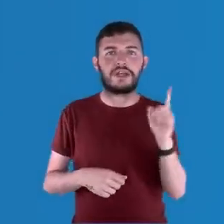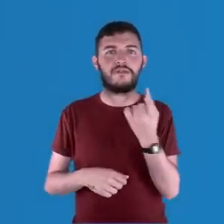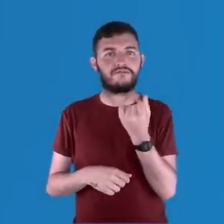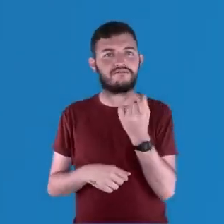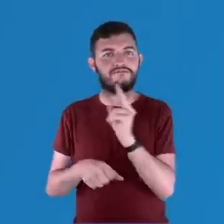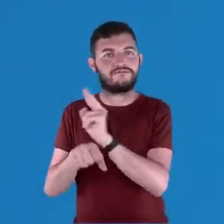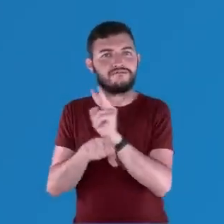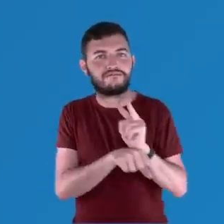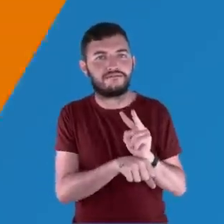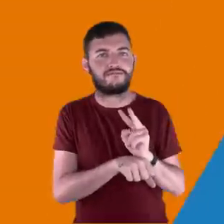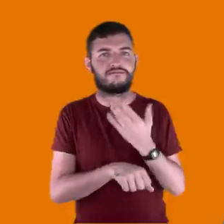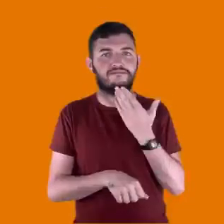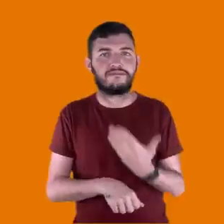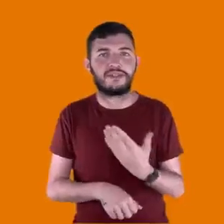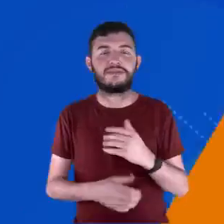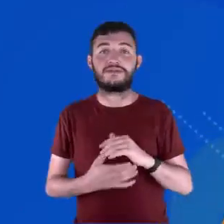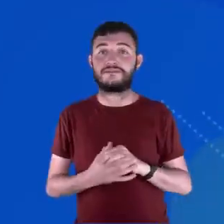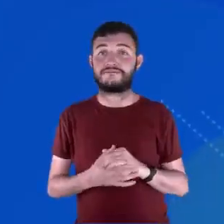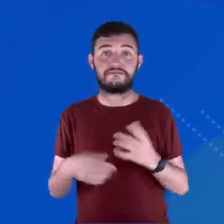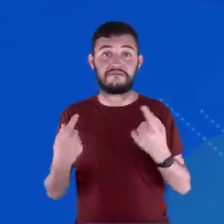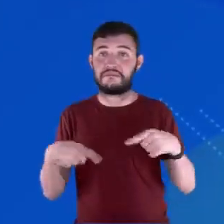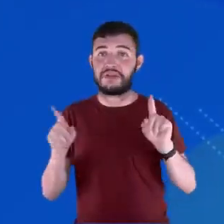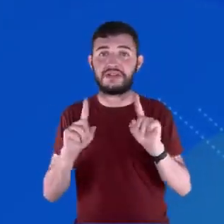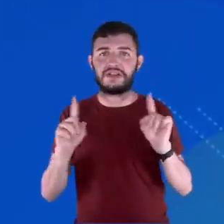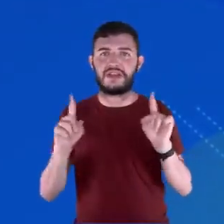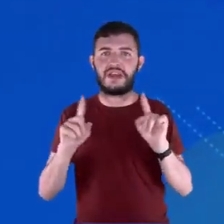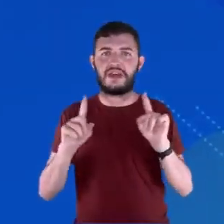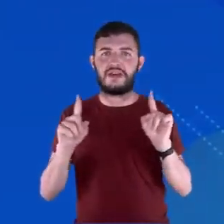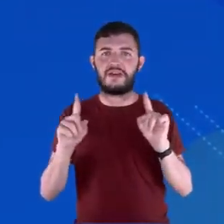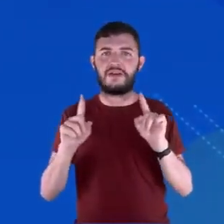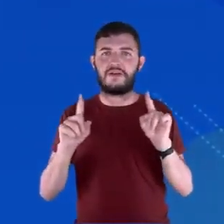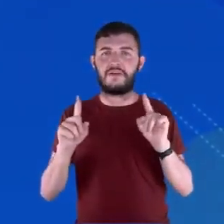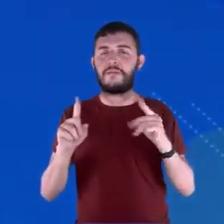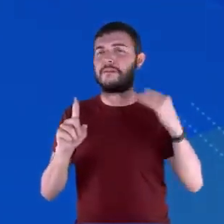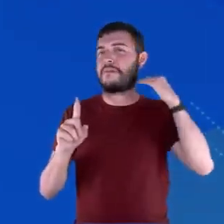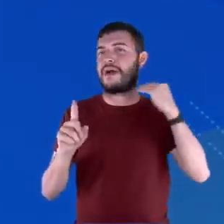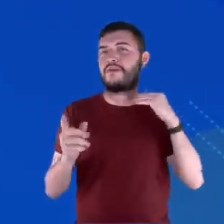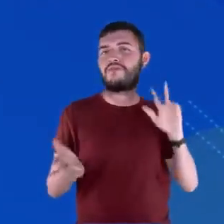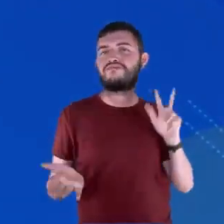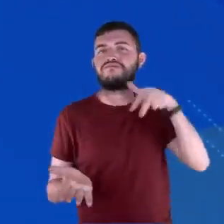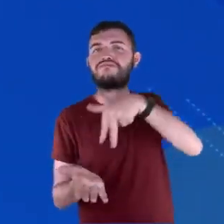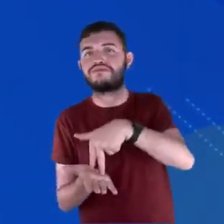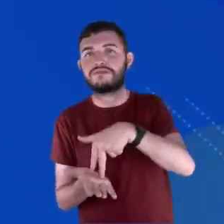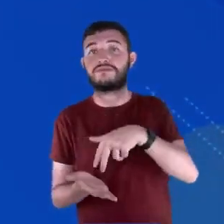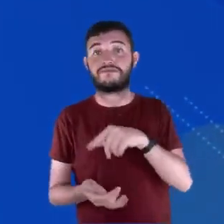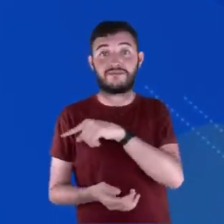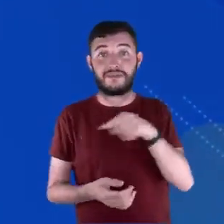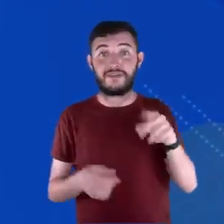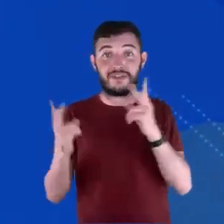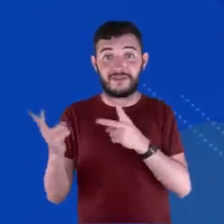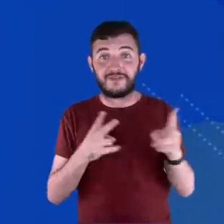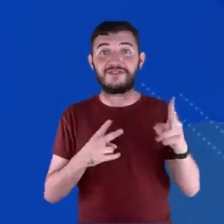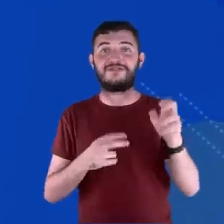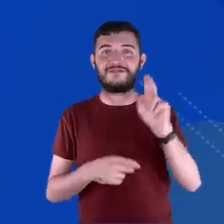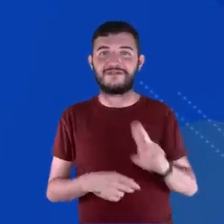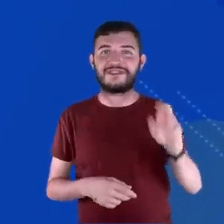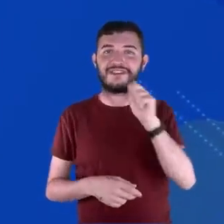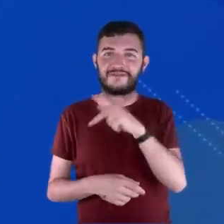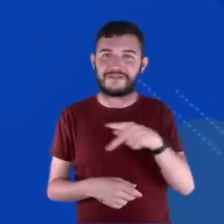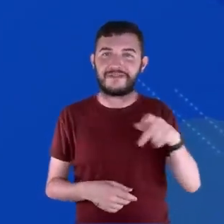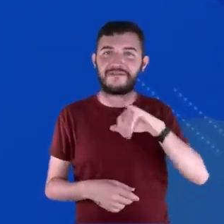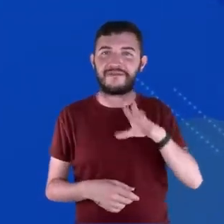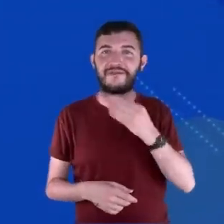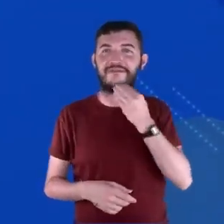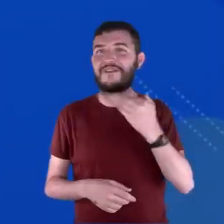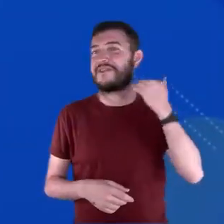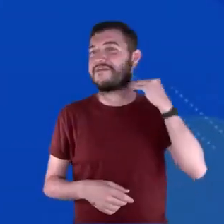solicitar o seu empréstimo e não é preciso procurar uma agência enquanto isso continue usando o seu caixa